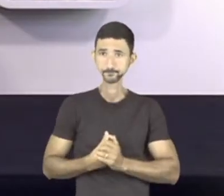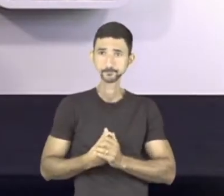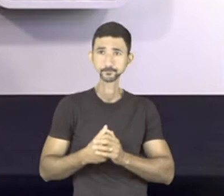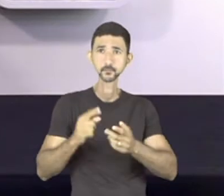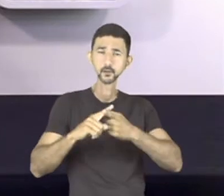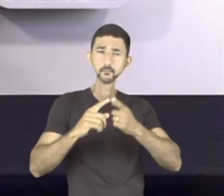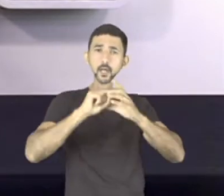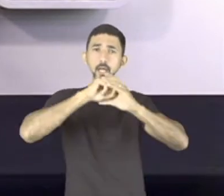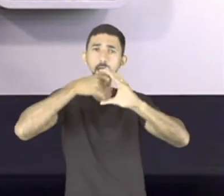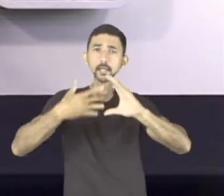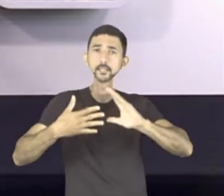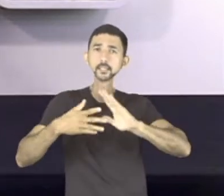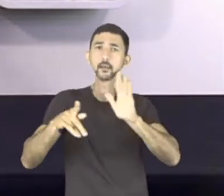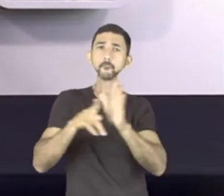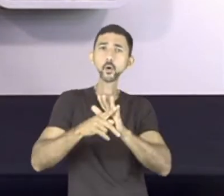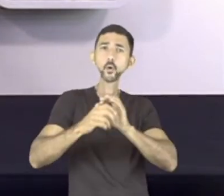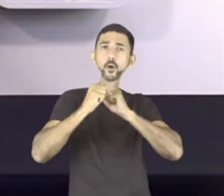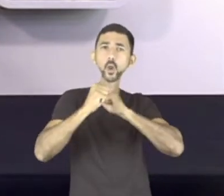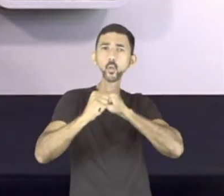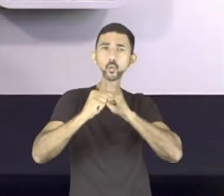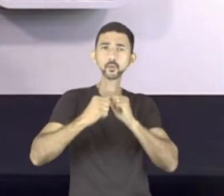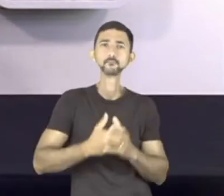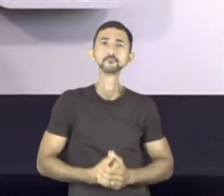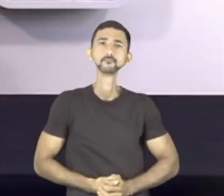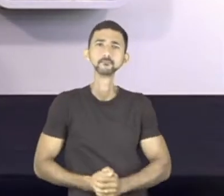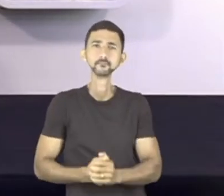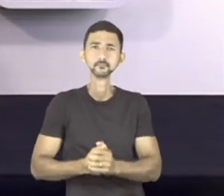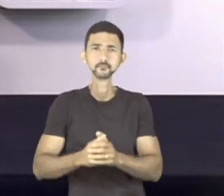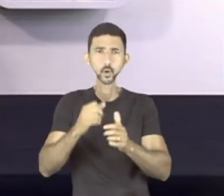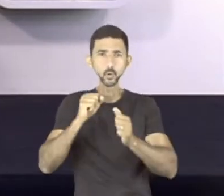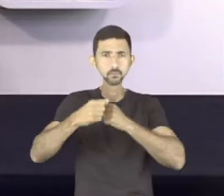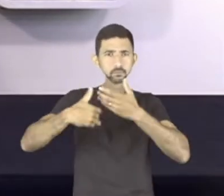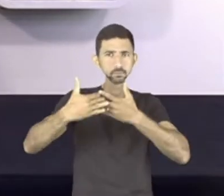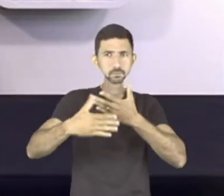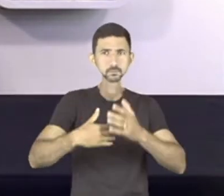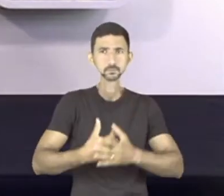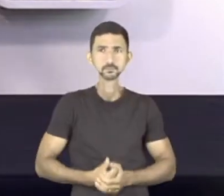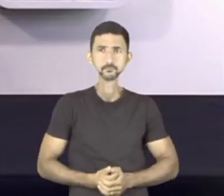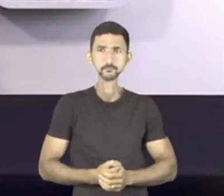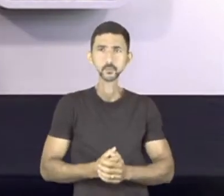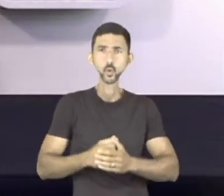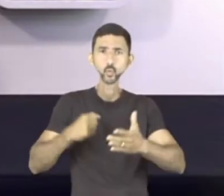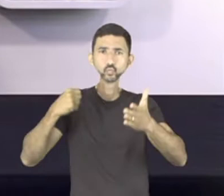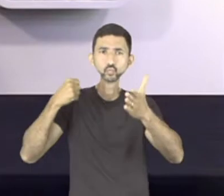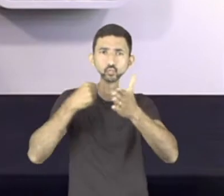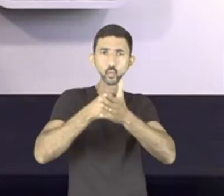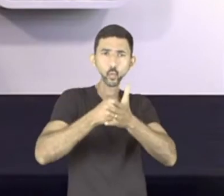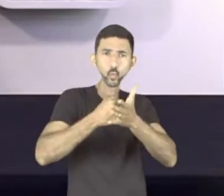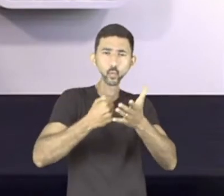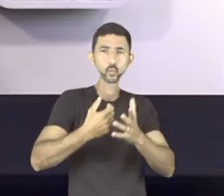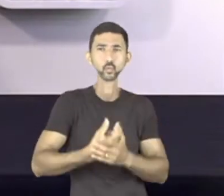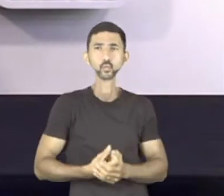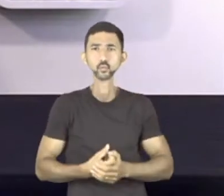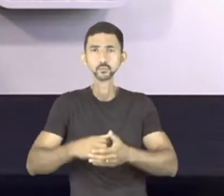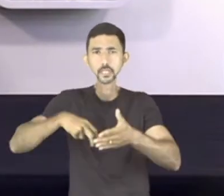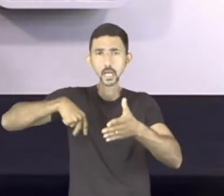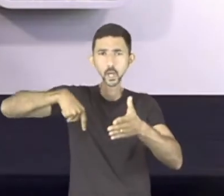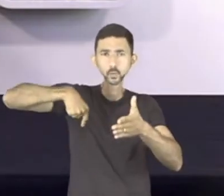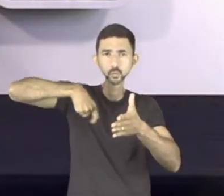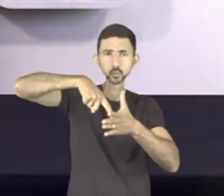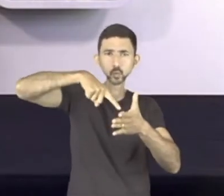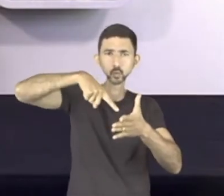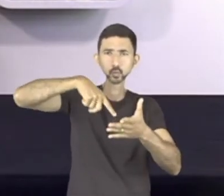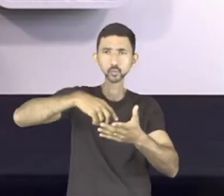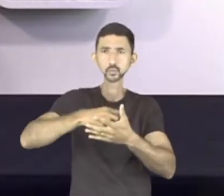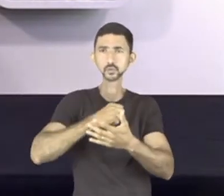isso caracteriza as lutas com golpes, tá? Um movimento de percussão. Você dá um soco, você dá um chute,